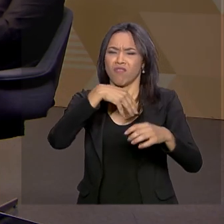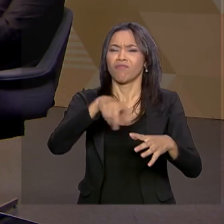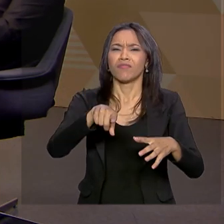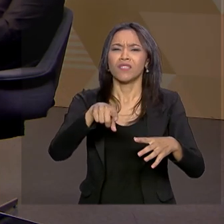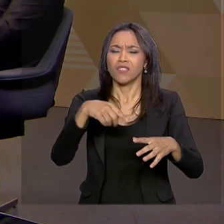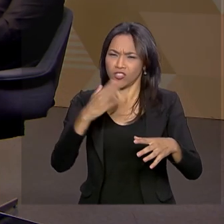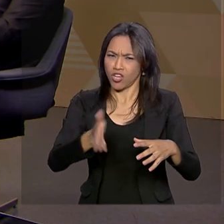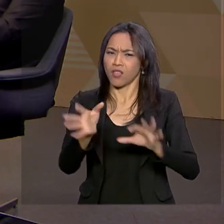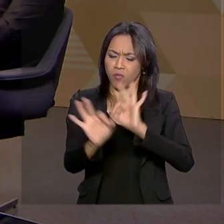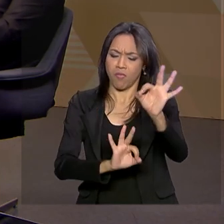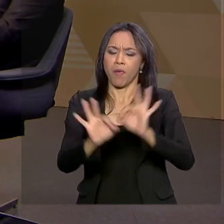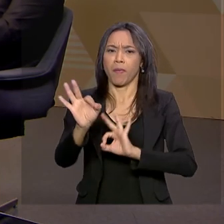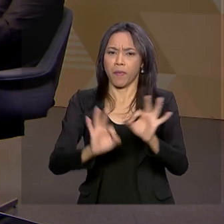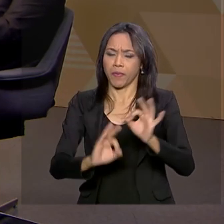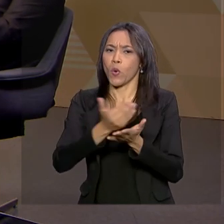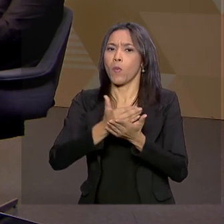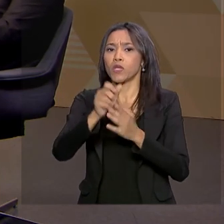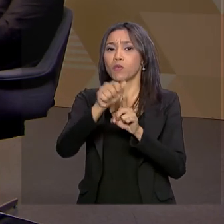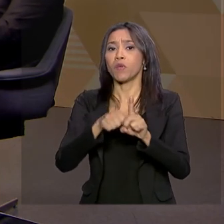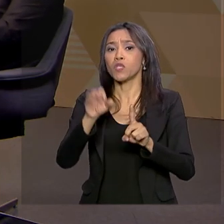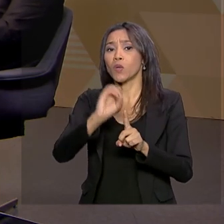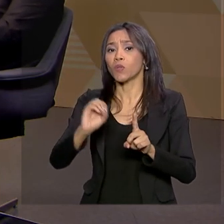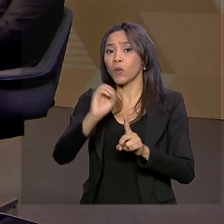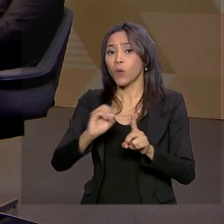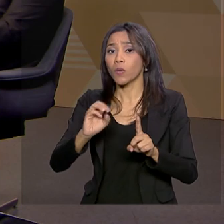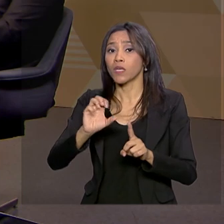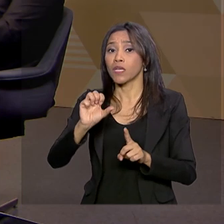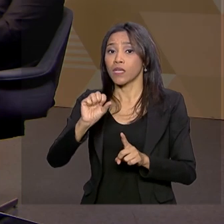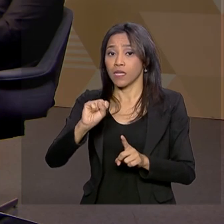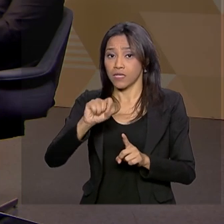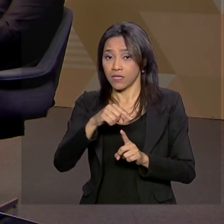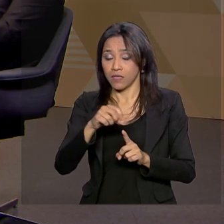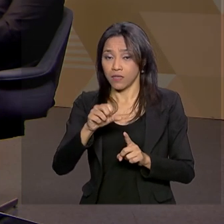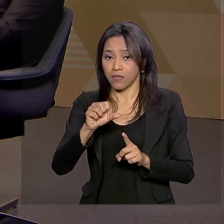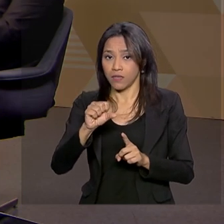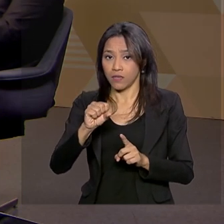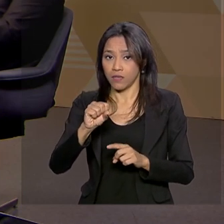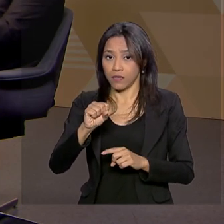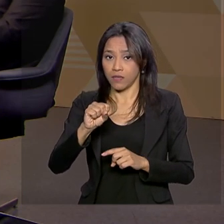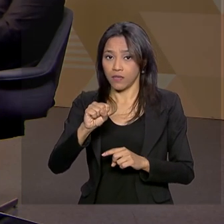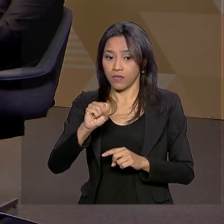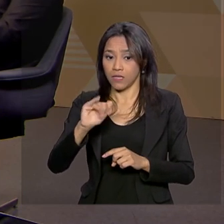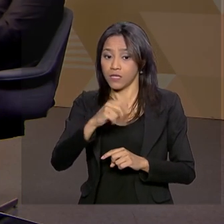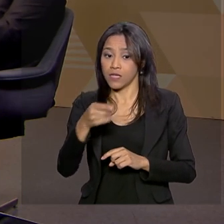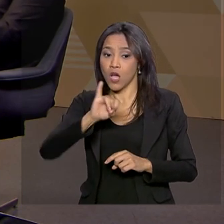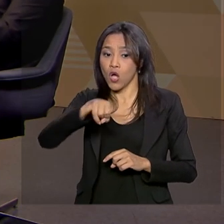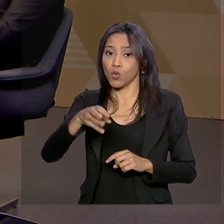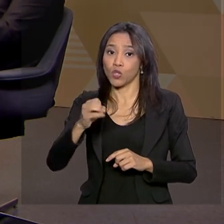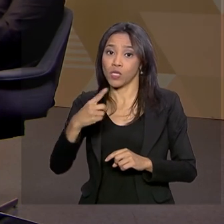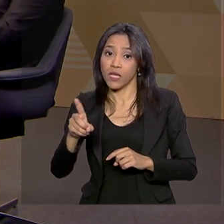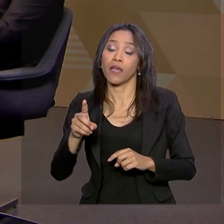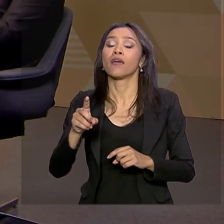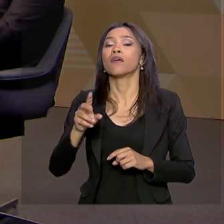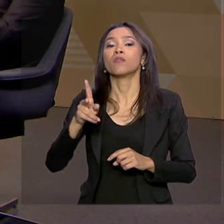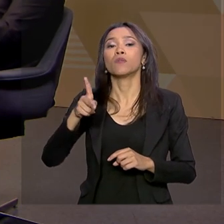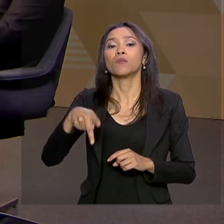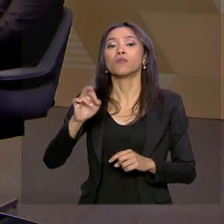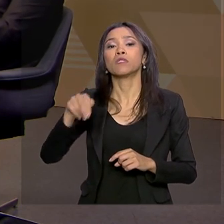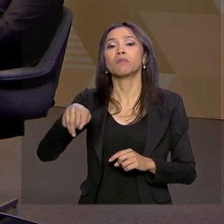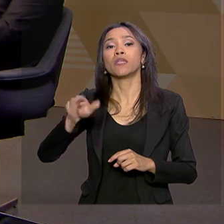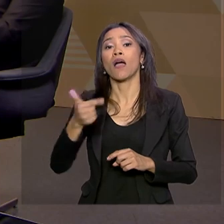outubro, em São José dos Pinhais, que é um dos 5 municípios. Ali na região metropolitana de Curitiba, de Curitiba, né?